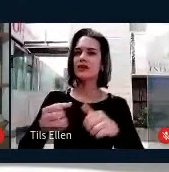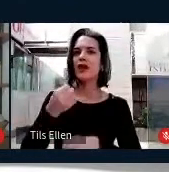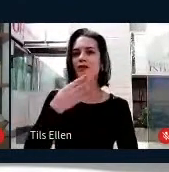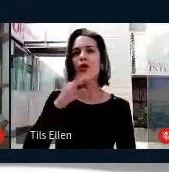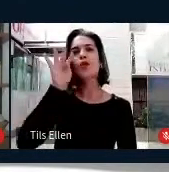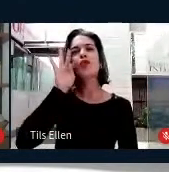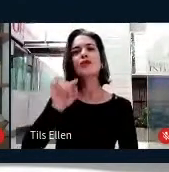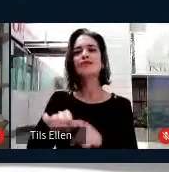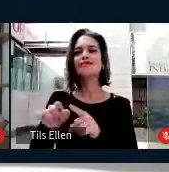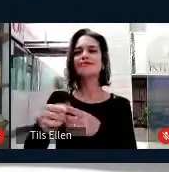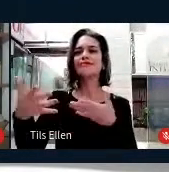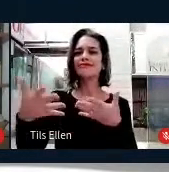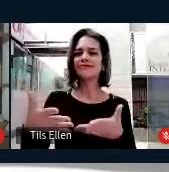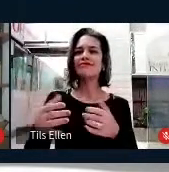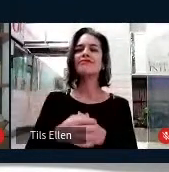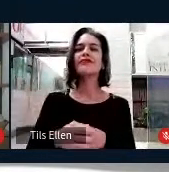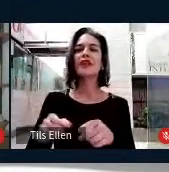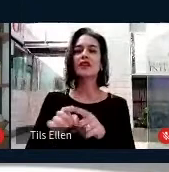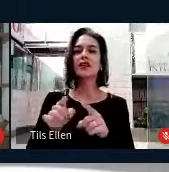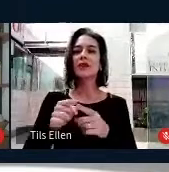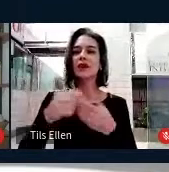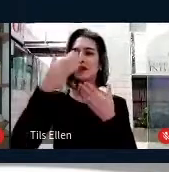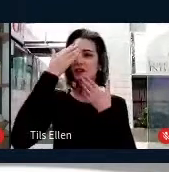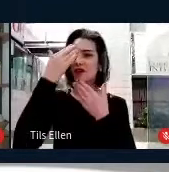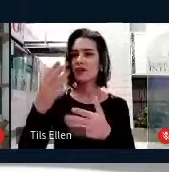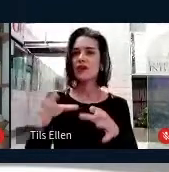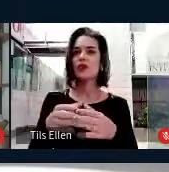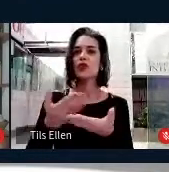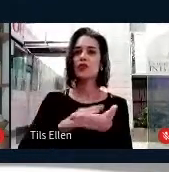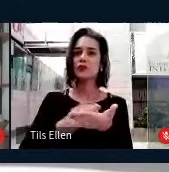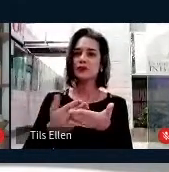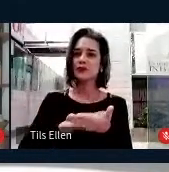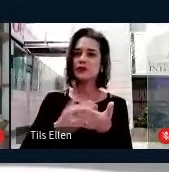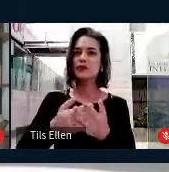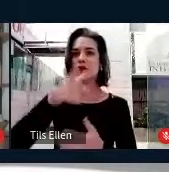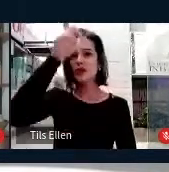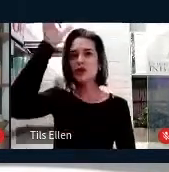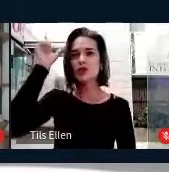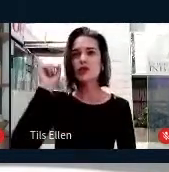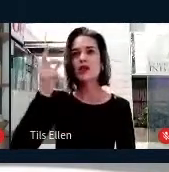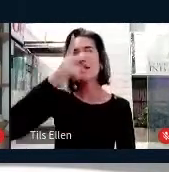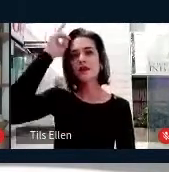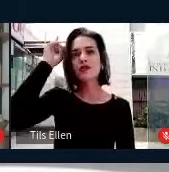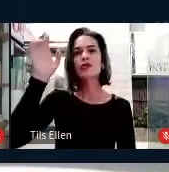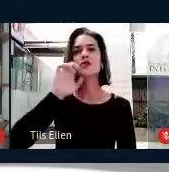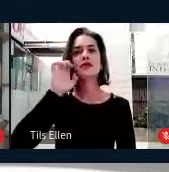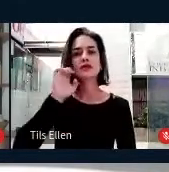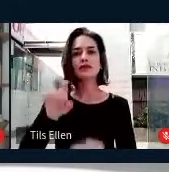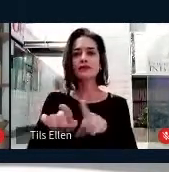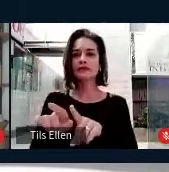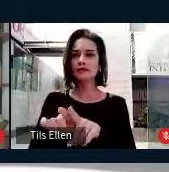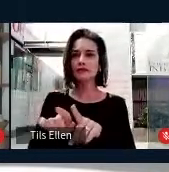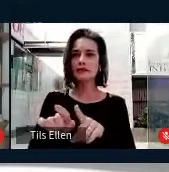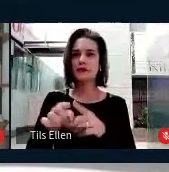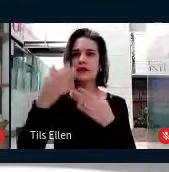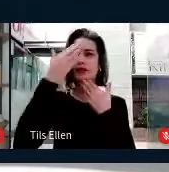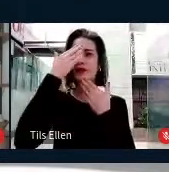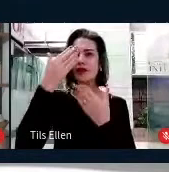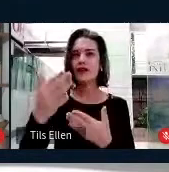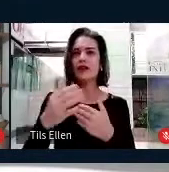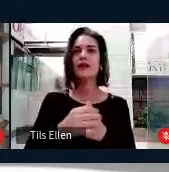interlocutora. Quero agradecer e cumprimentar os intérpretes, né, a Luciano, Virgília e a Ellen. Agradecer